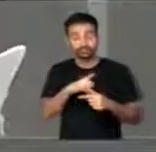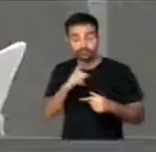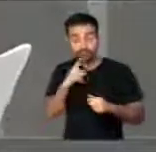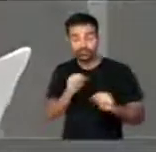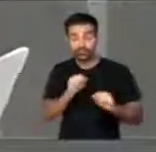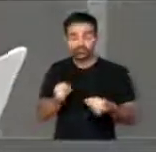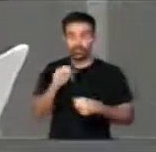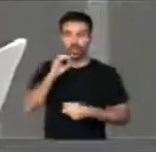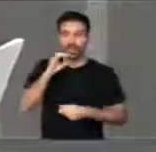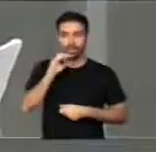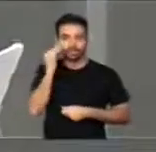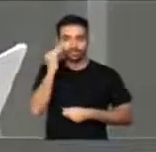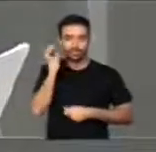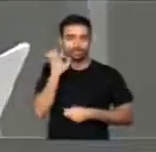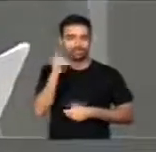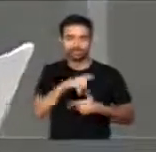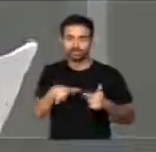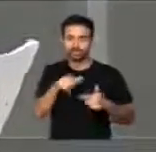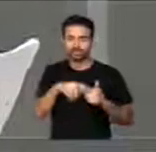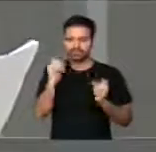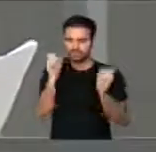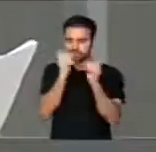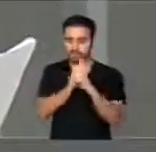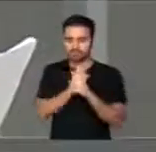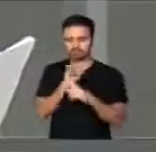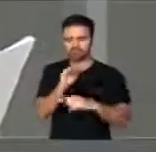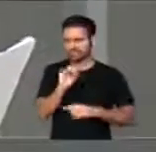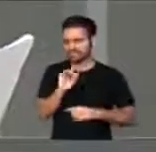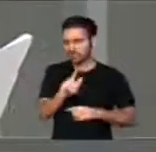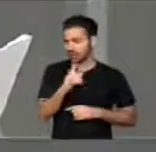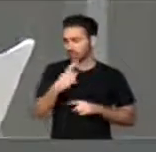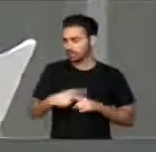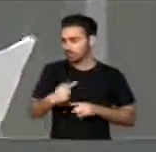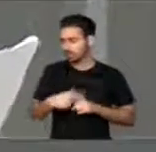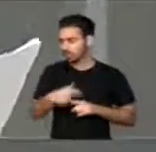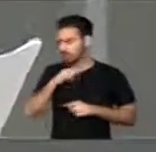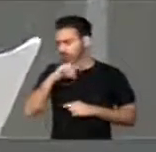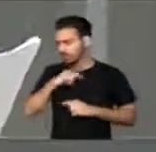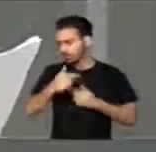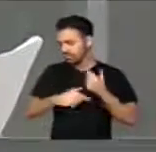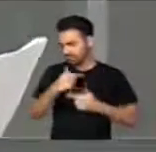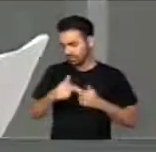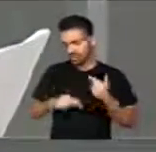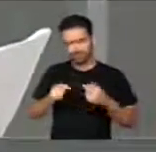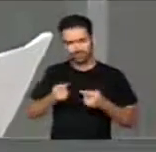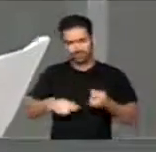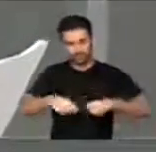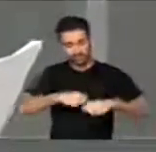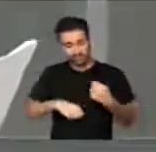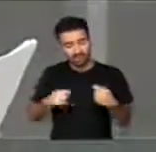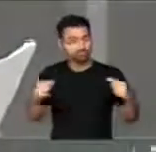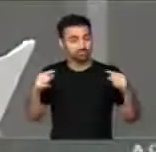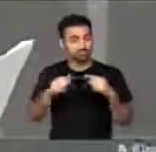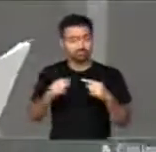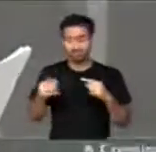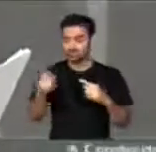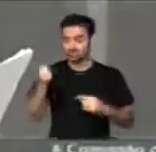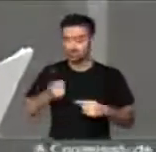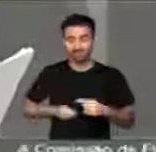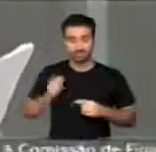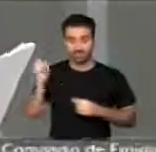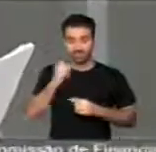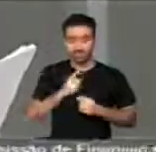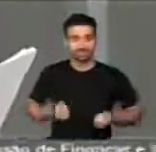rápido equacionamento das dificuldades fiscais decorrentes da baixa atividade econômica convergem para tal rigidez dos